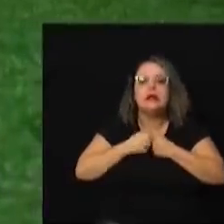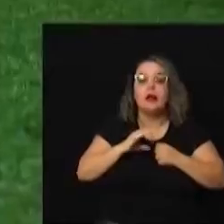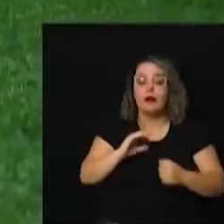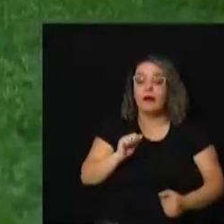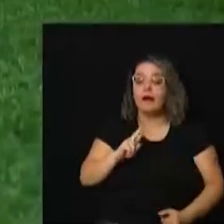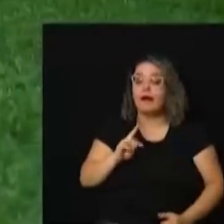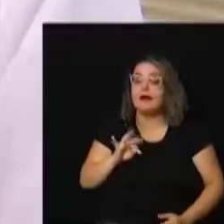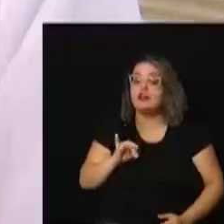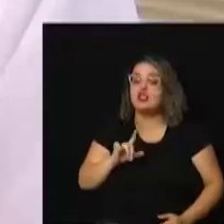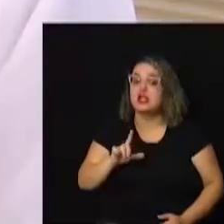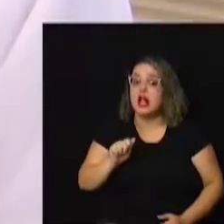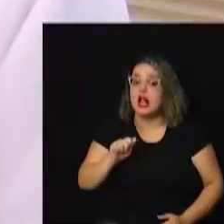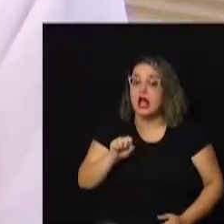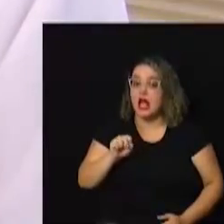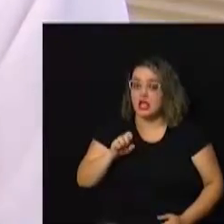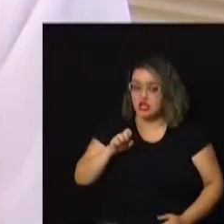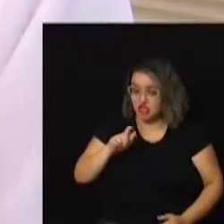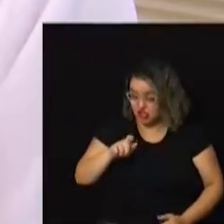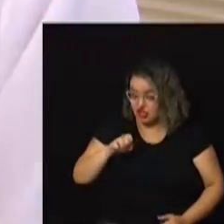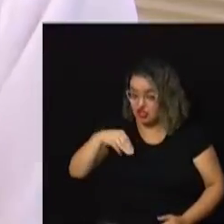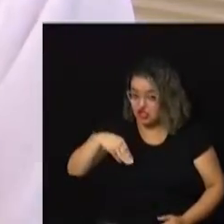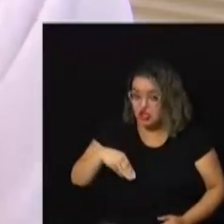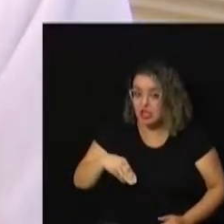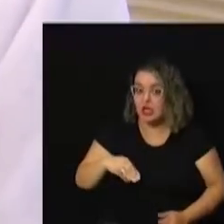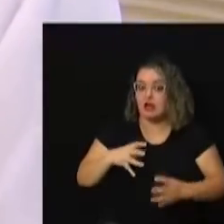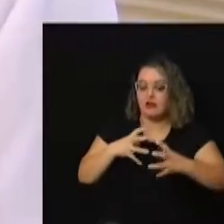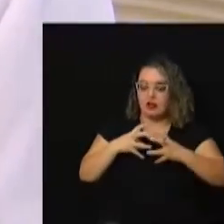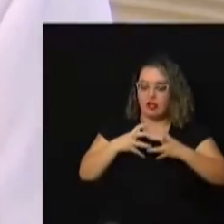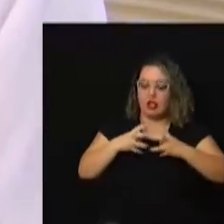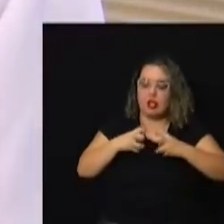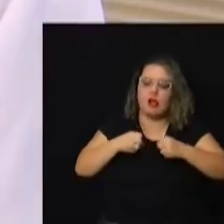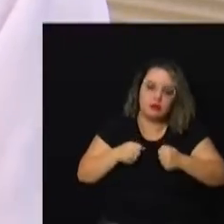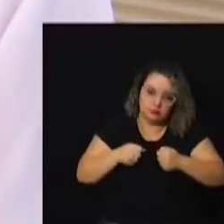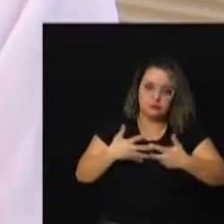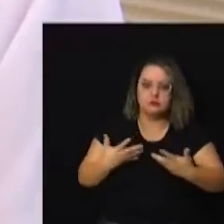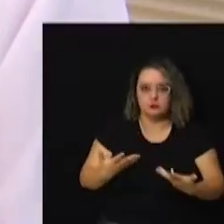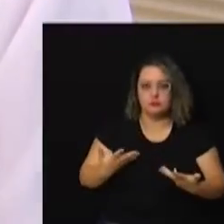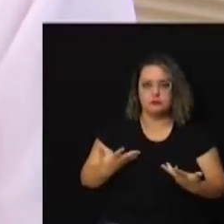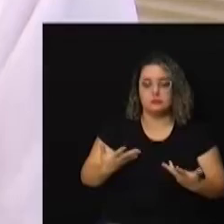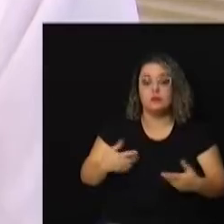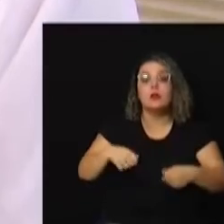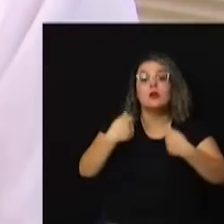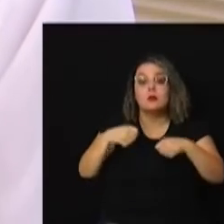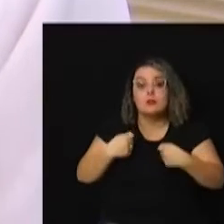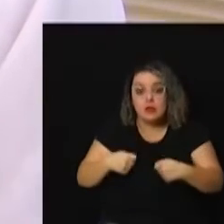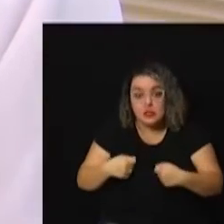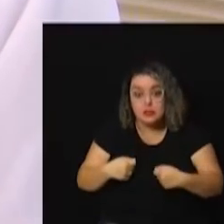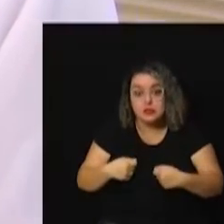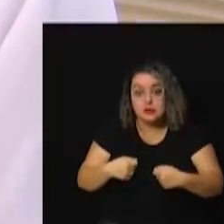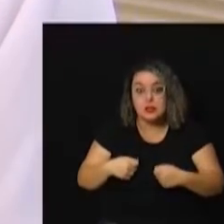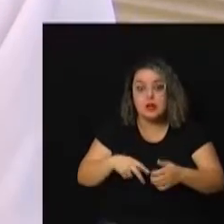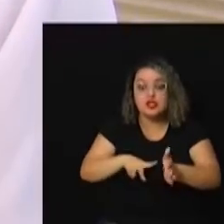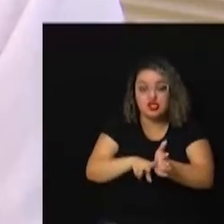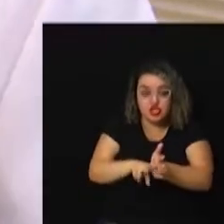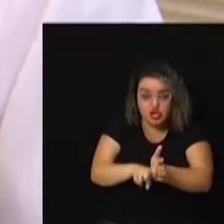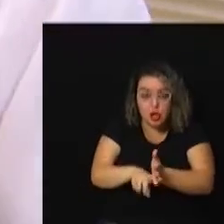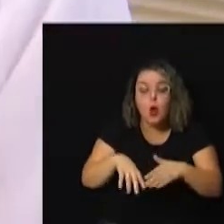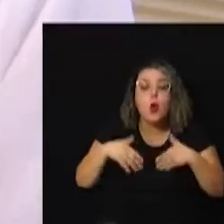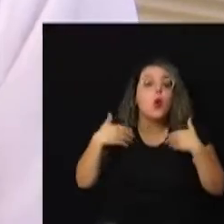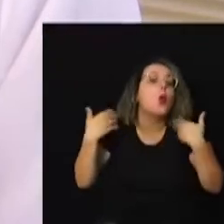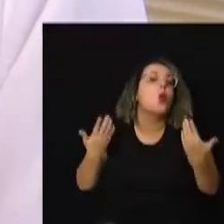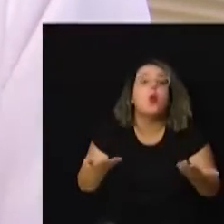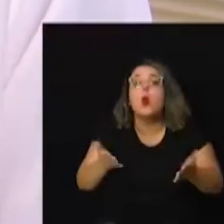está acontecendo. Ainda segundo a veterinária, a crise de tosse pode ocorrer por diversos fatores. Vários fatores podem provocar